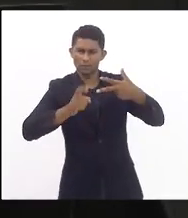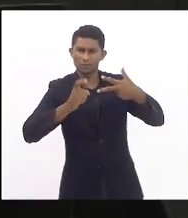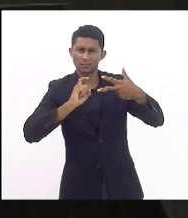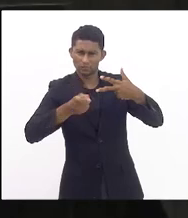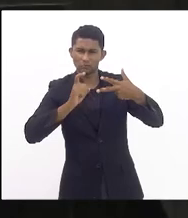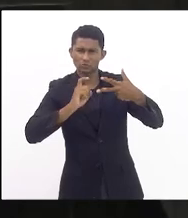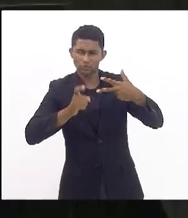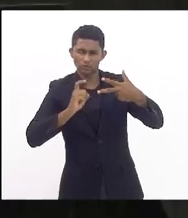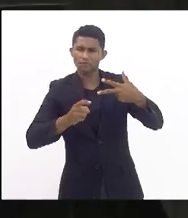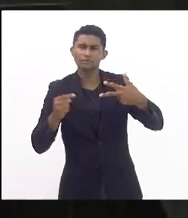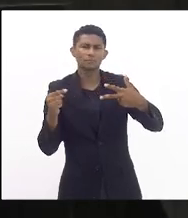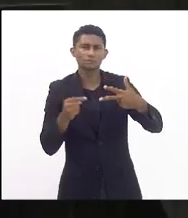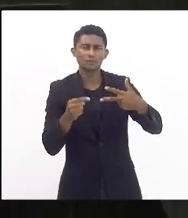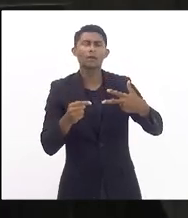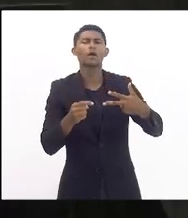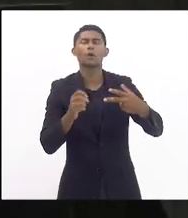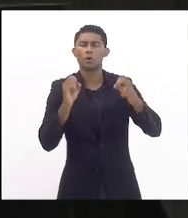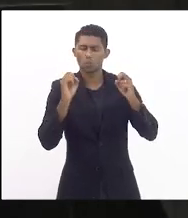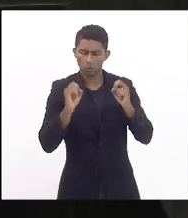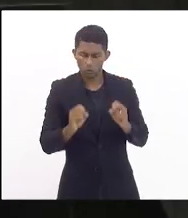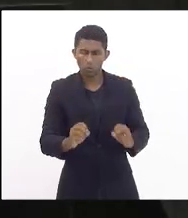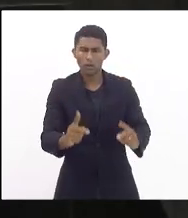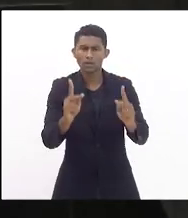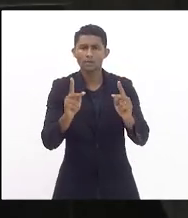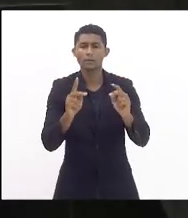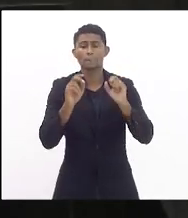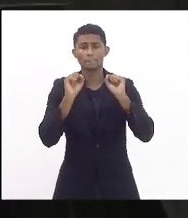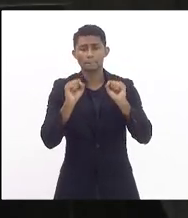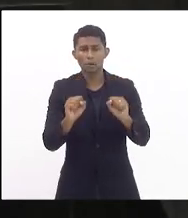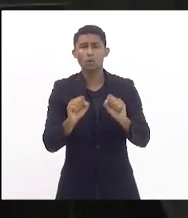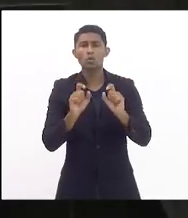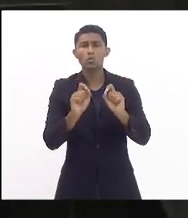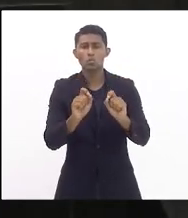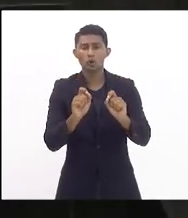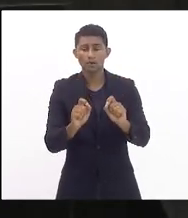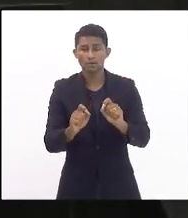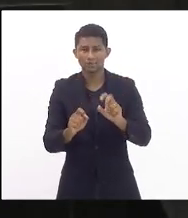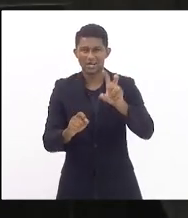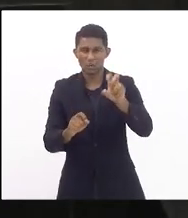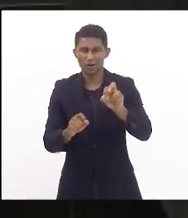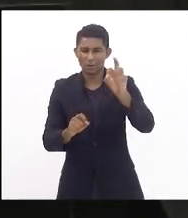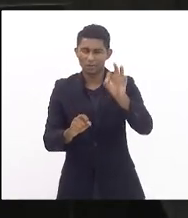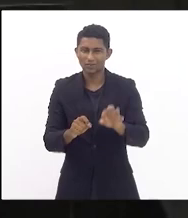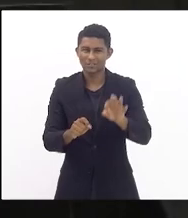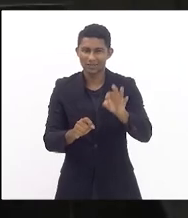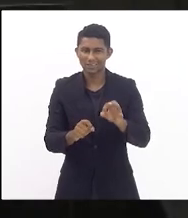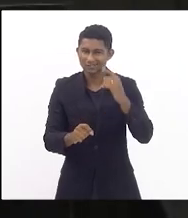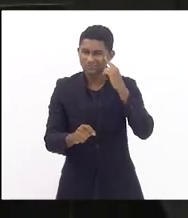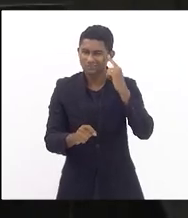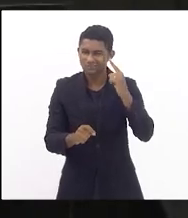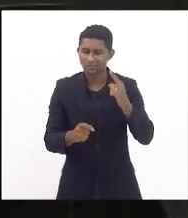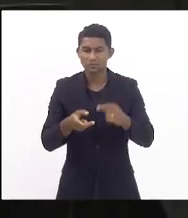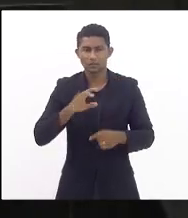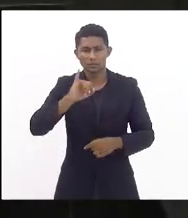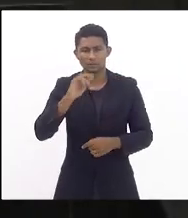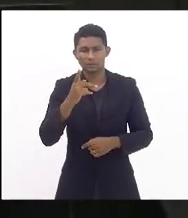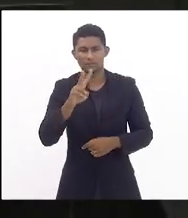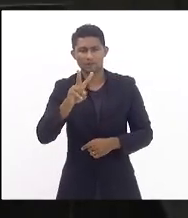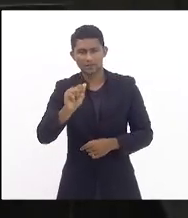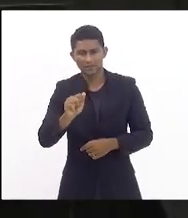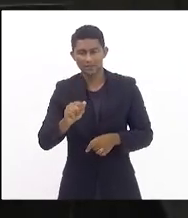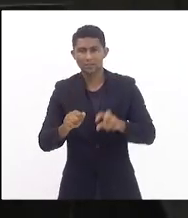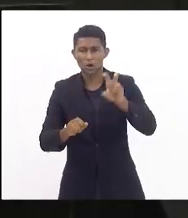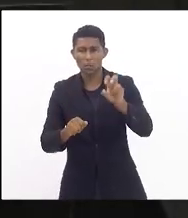autorizado a renunciar o seu percentual de 50% sobre o IPVA,